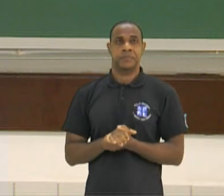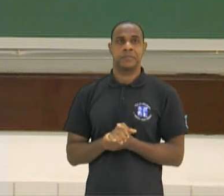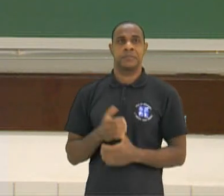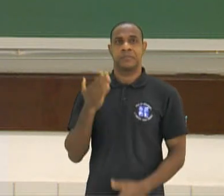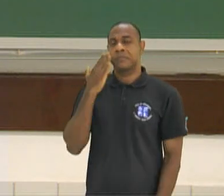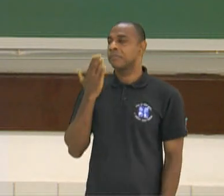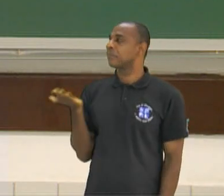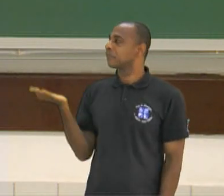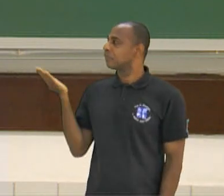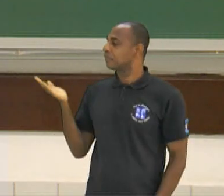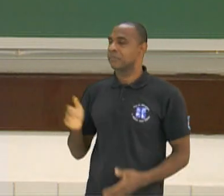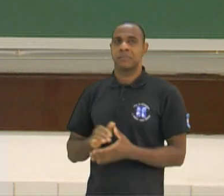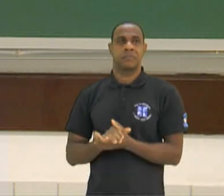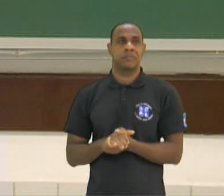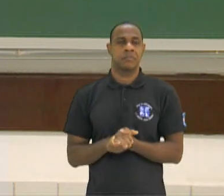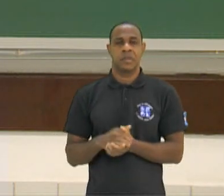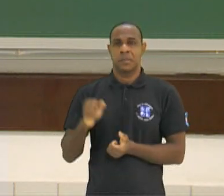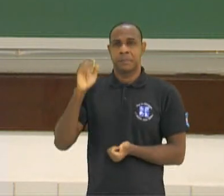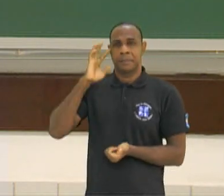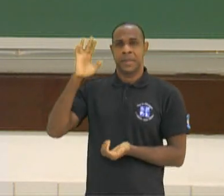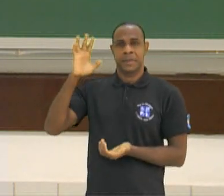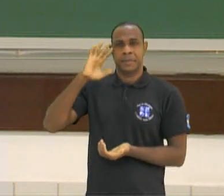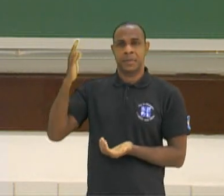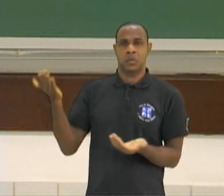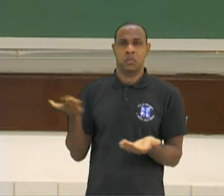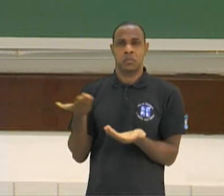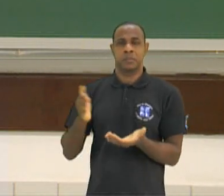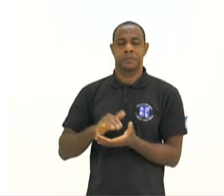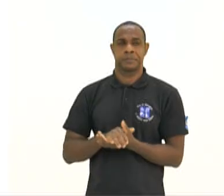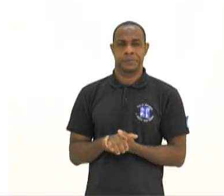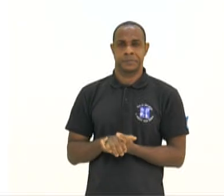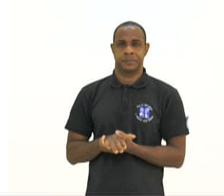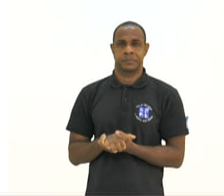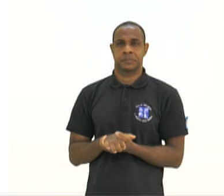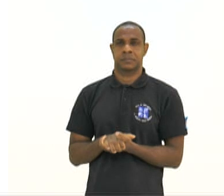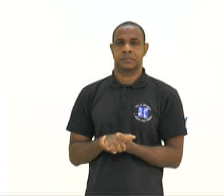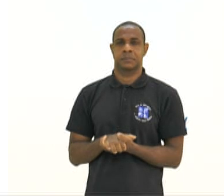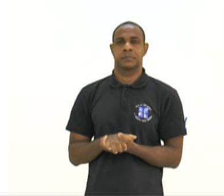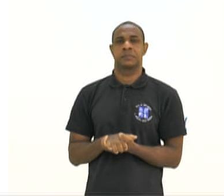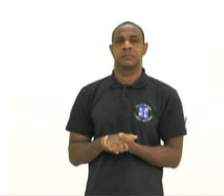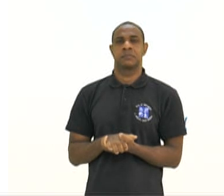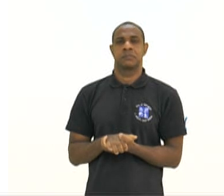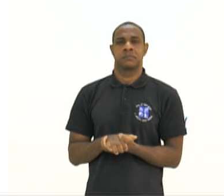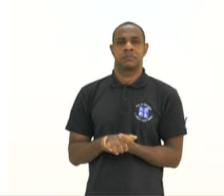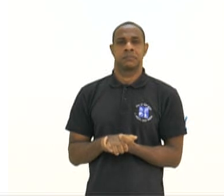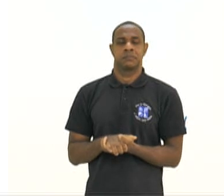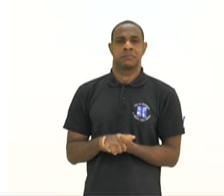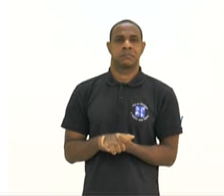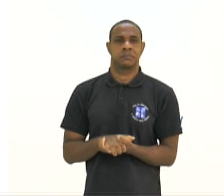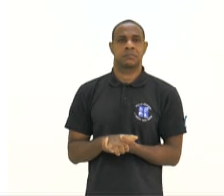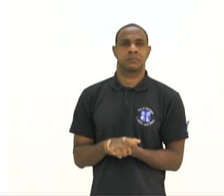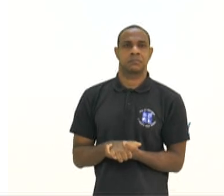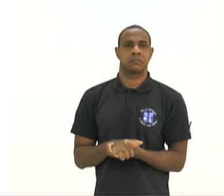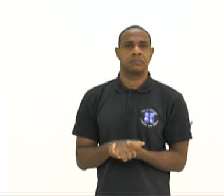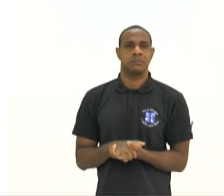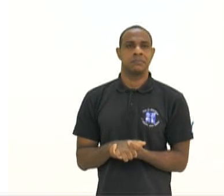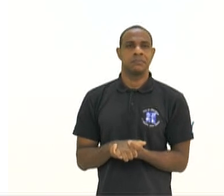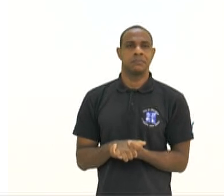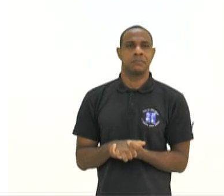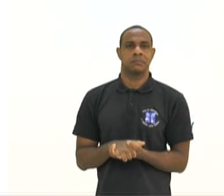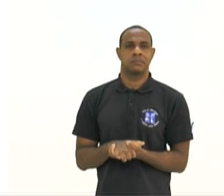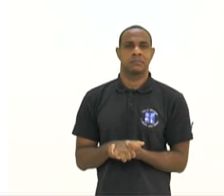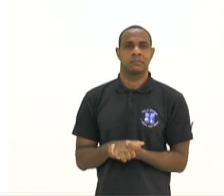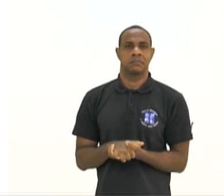Food for thought. Então, o nosso pensamento da nossa aula. Courage is the most important of all of the